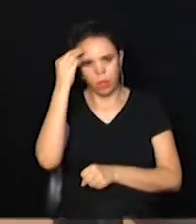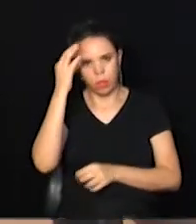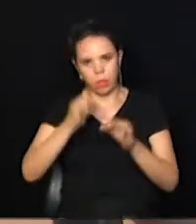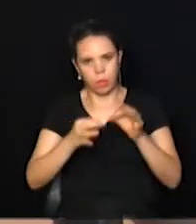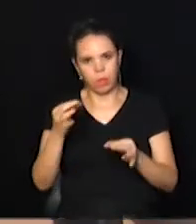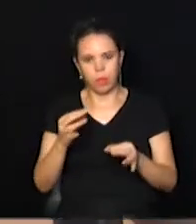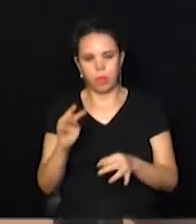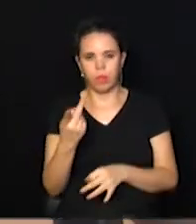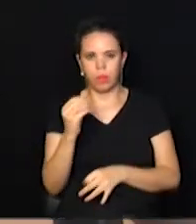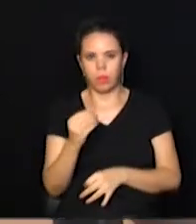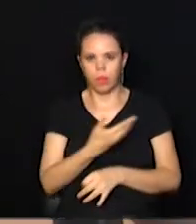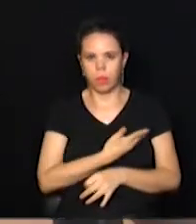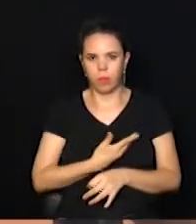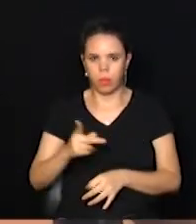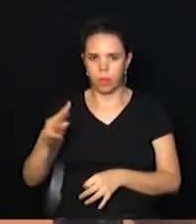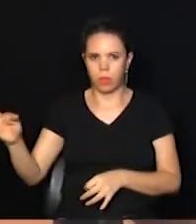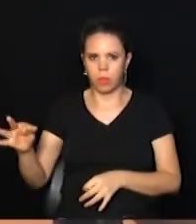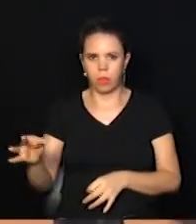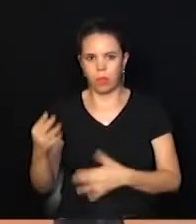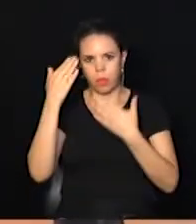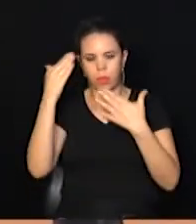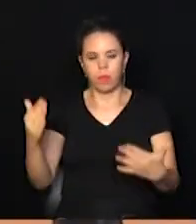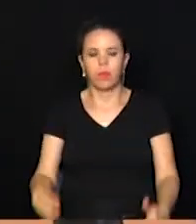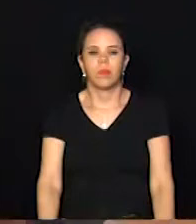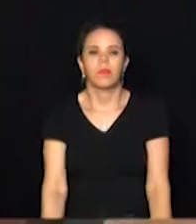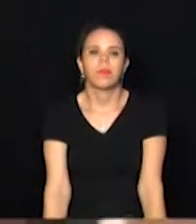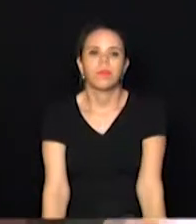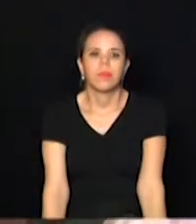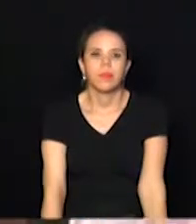de Toninho e governo do PT. Obrigada.